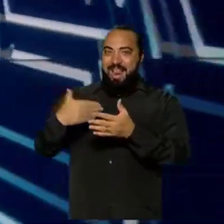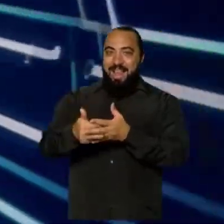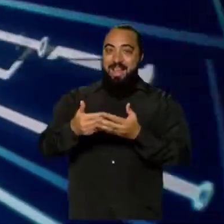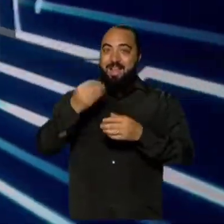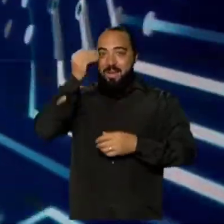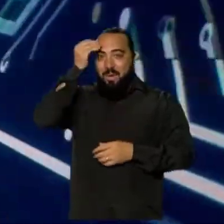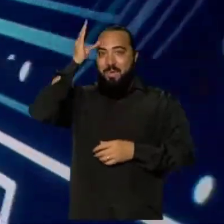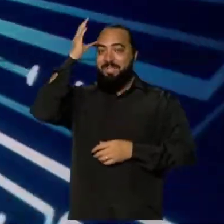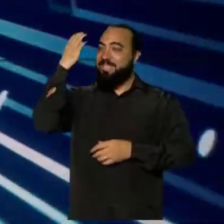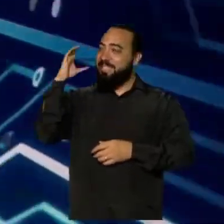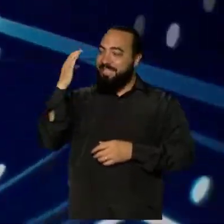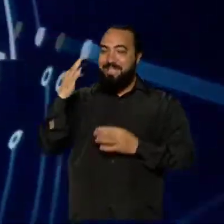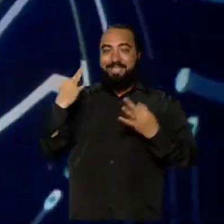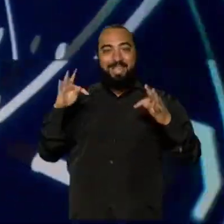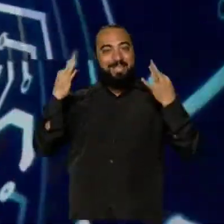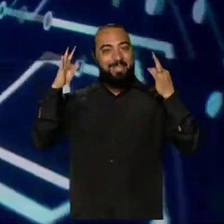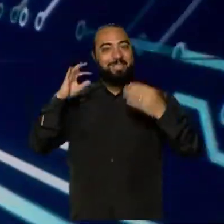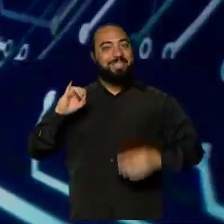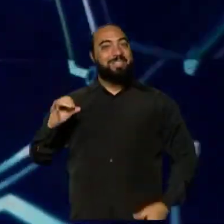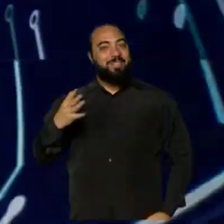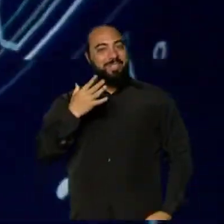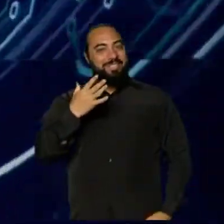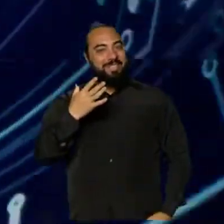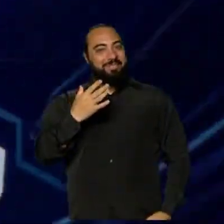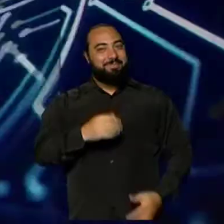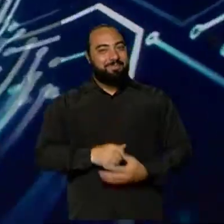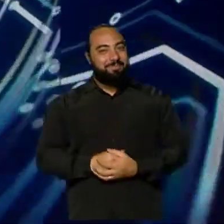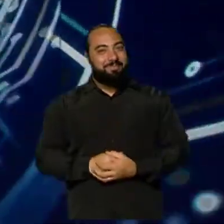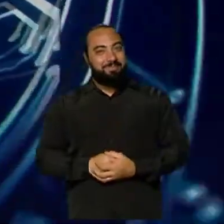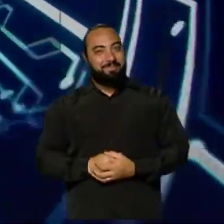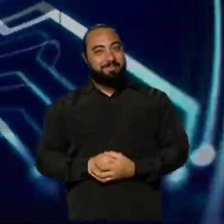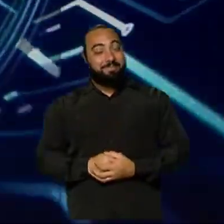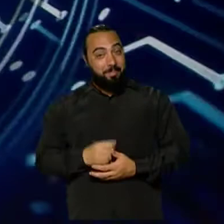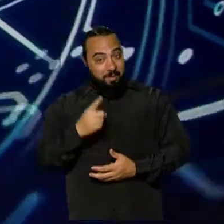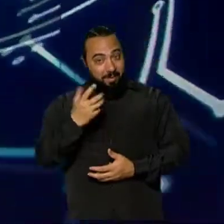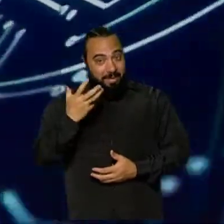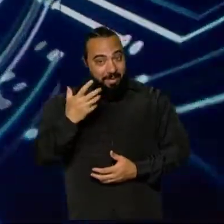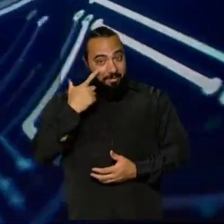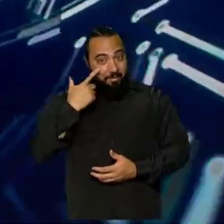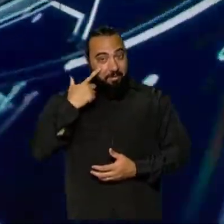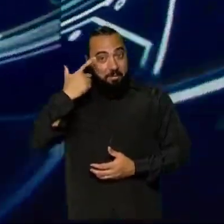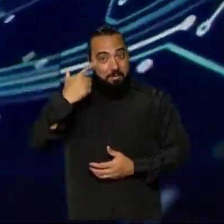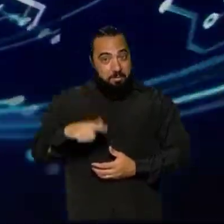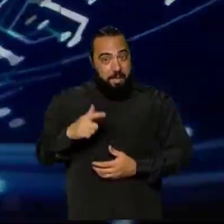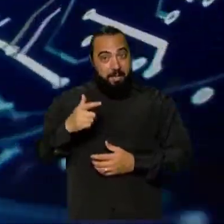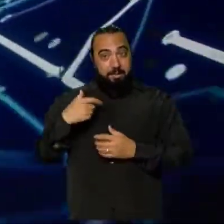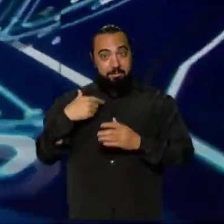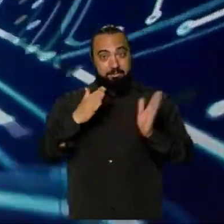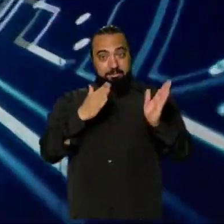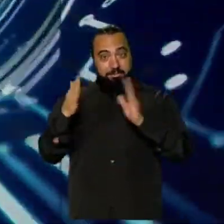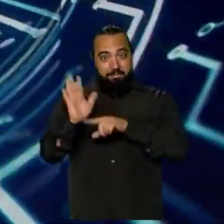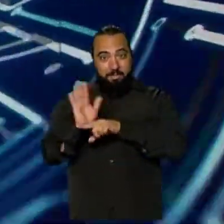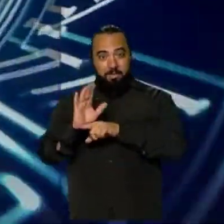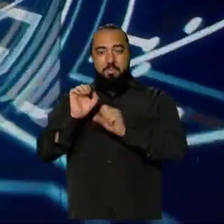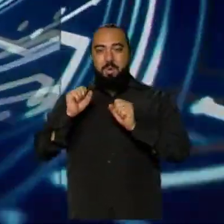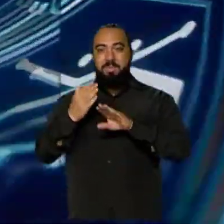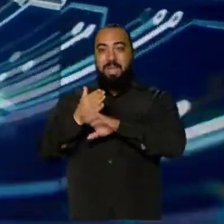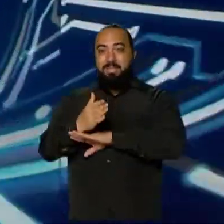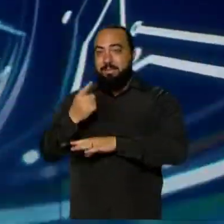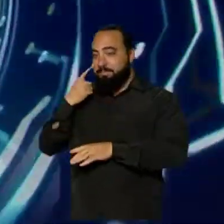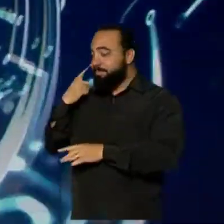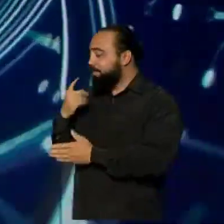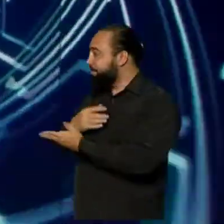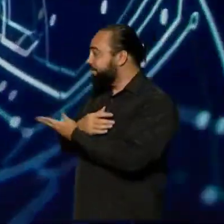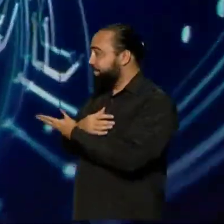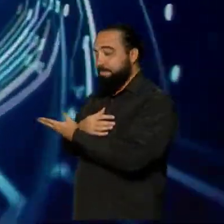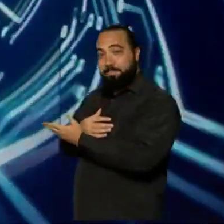universo da ciência, tecnologia e inovação. Se você quiser rever esse ou qualquer outro programa, basta acessar o canal da